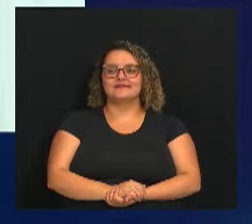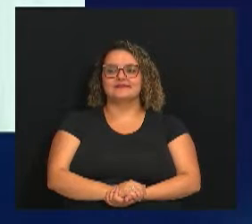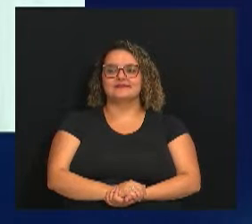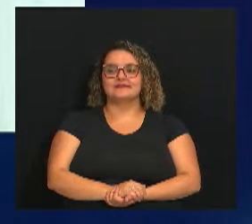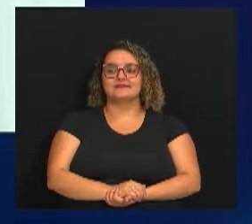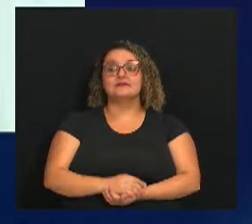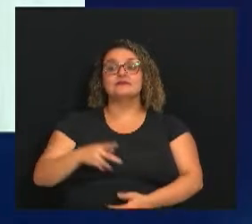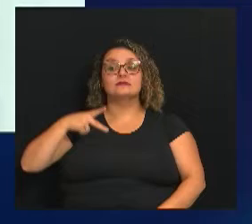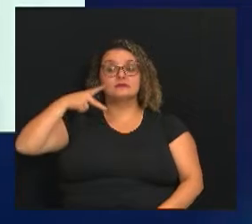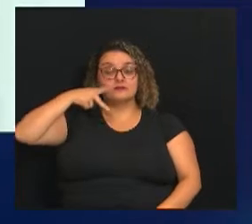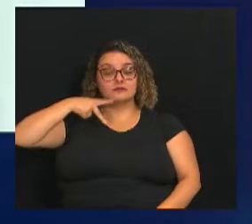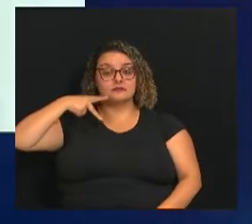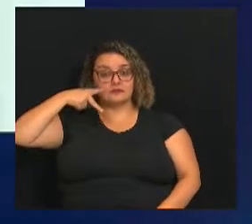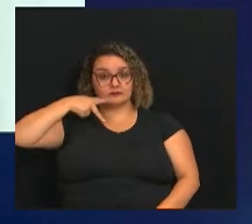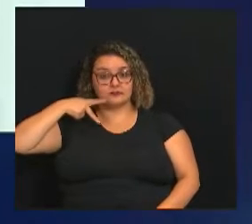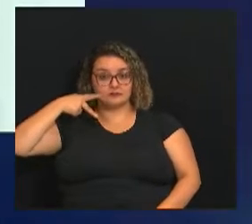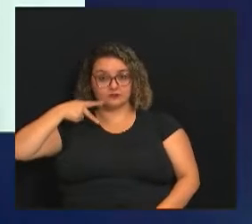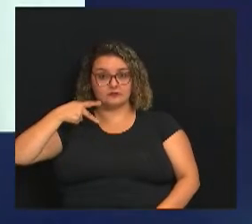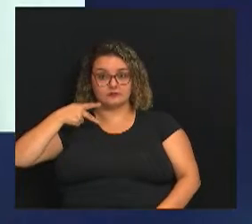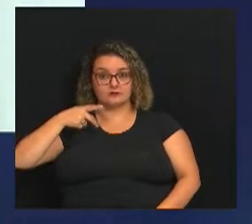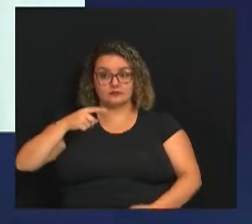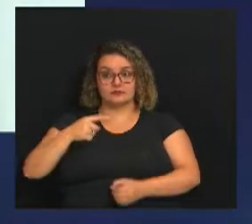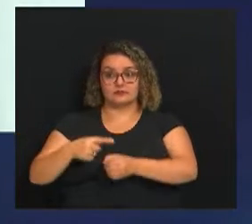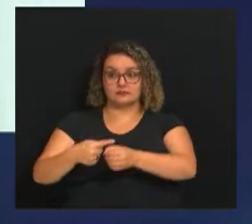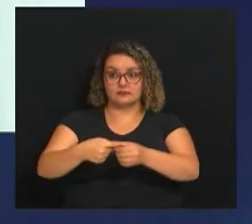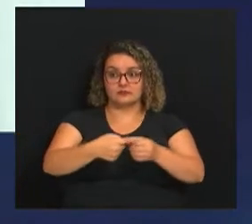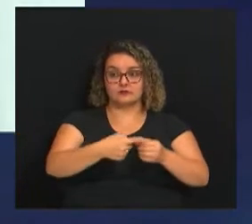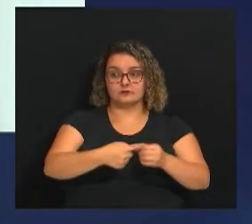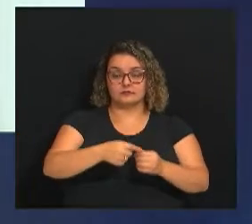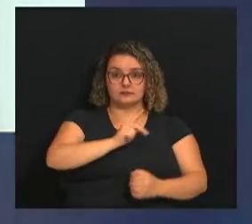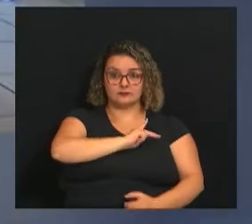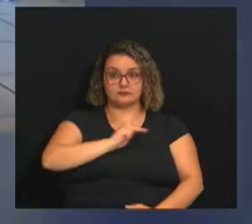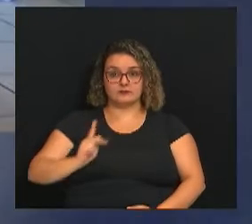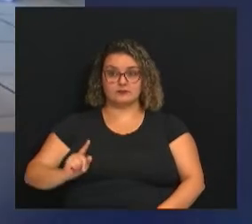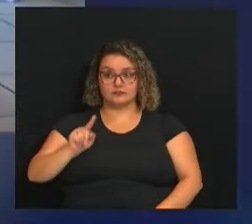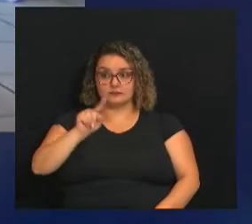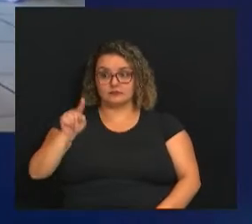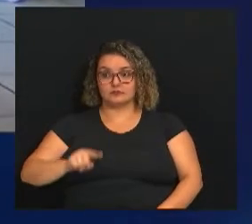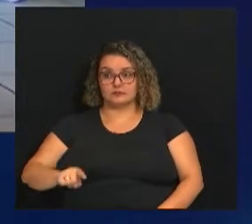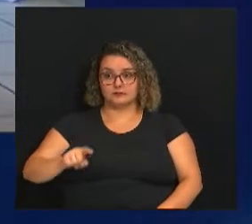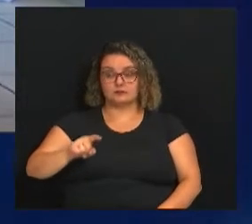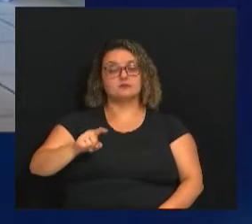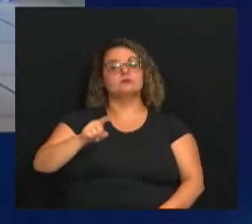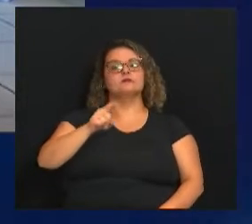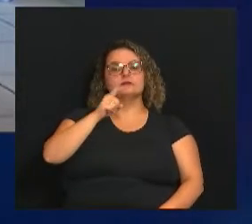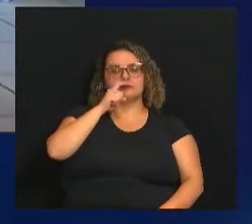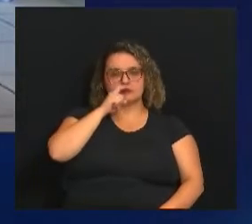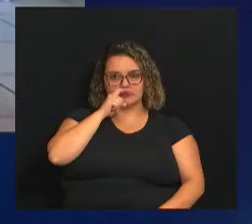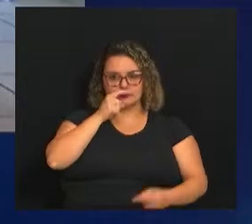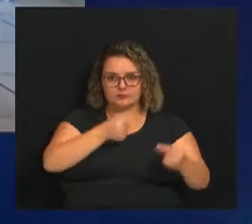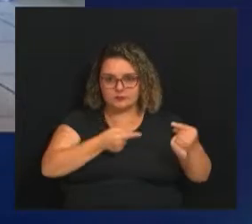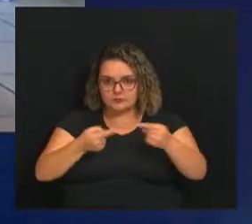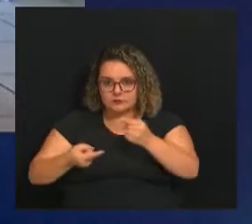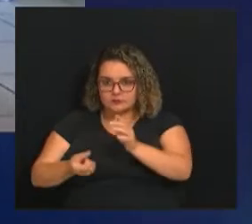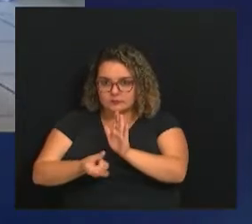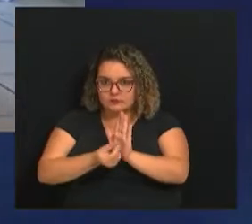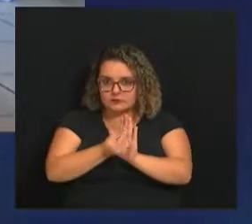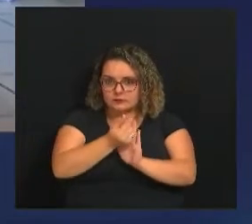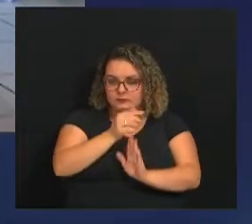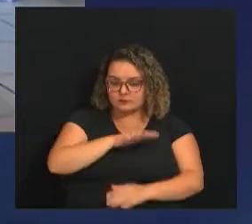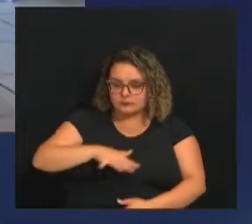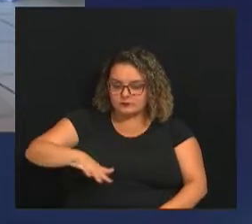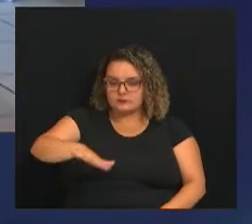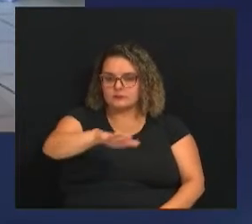Parlamento Metropolitano, presidido pelo vereador Zé Carlos, debate integração tarifária na região e o